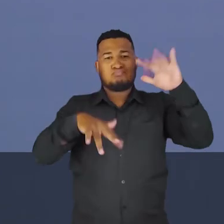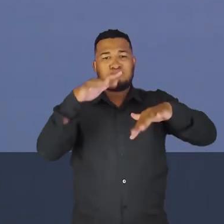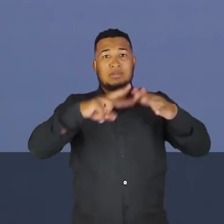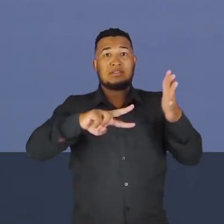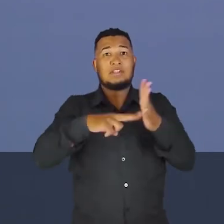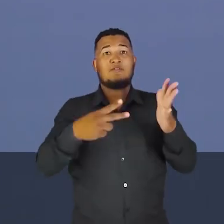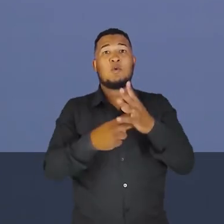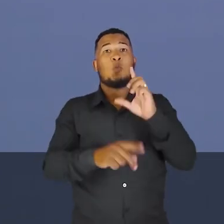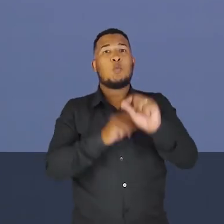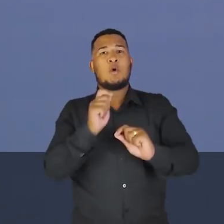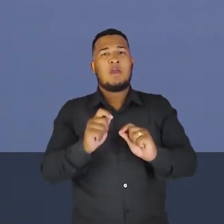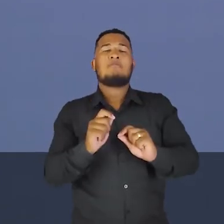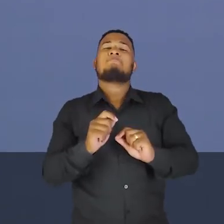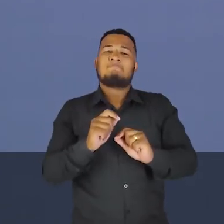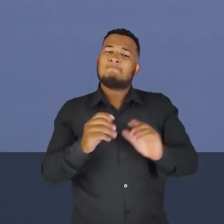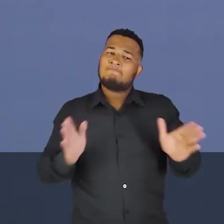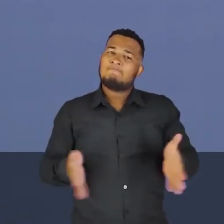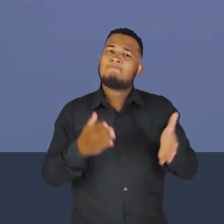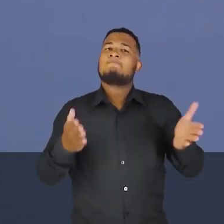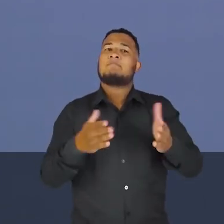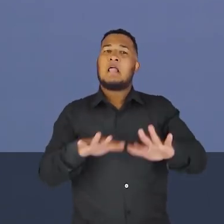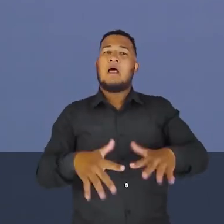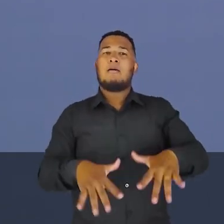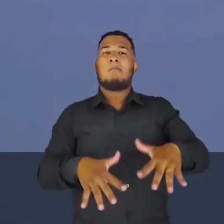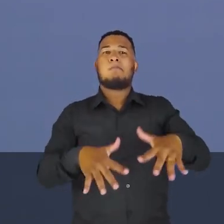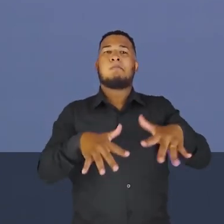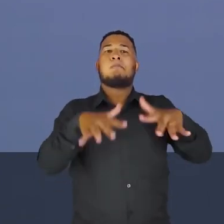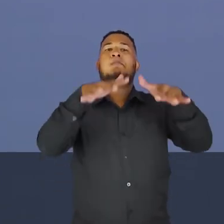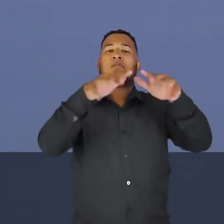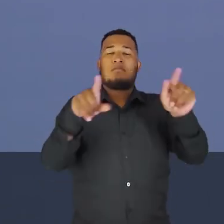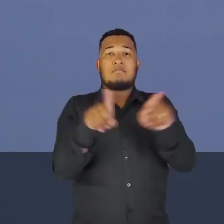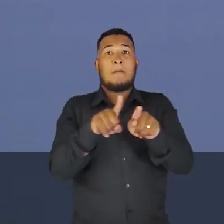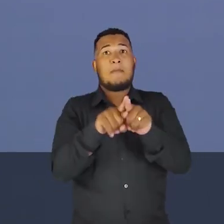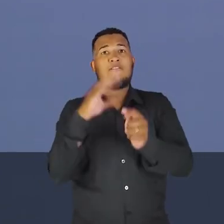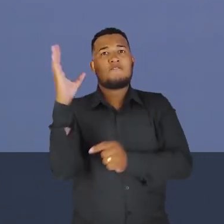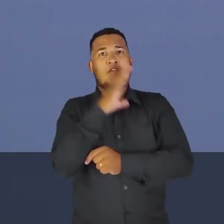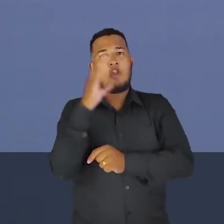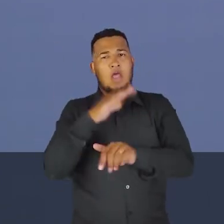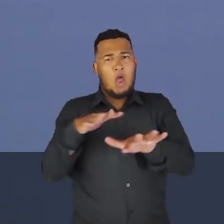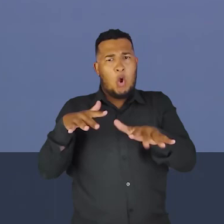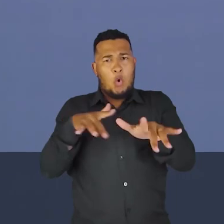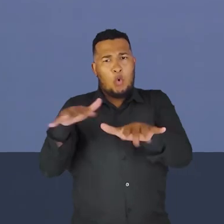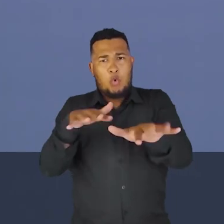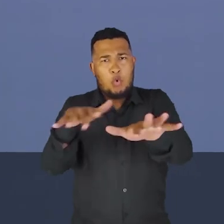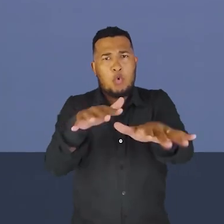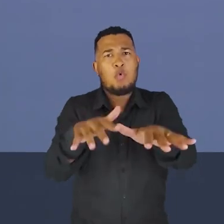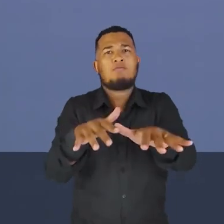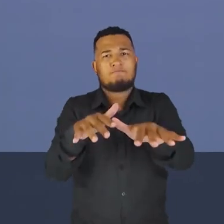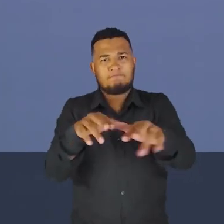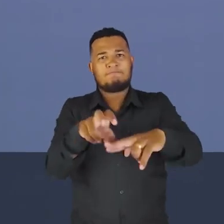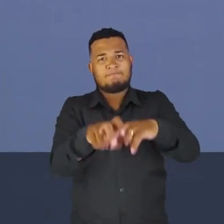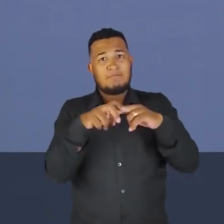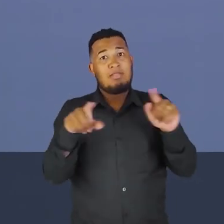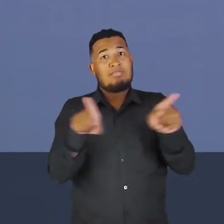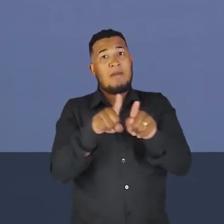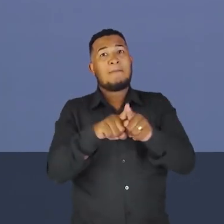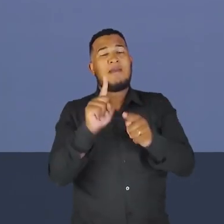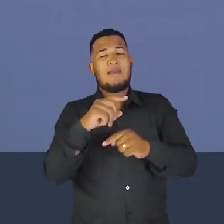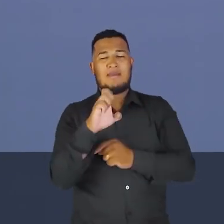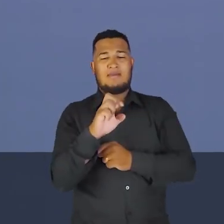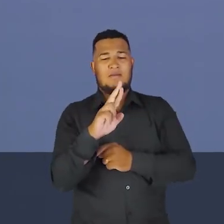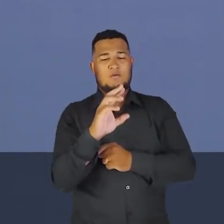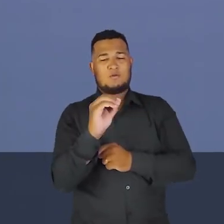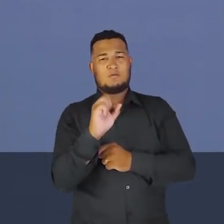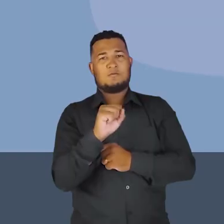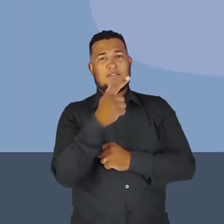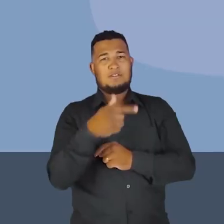então esse grande volume de água, né, com essa velocidade muito alta, e a gente tem então a causa então das erosões.